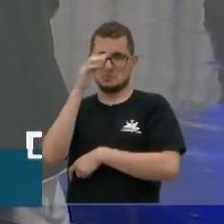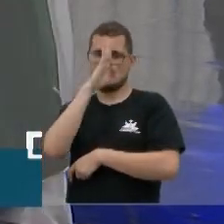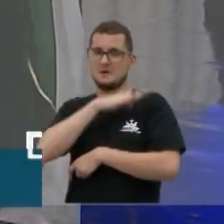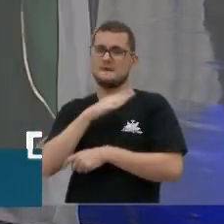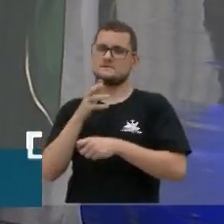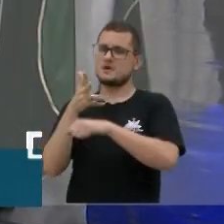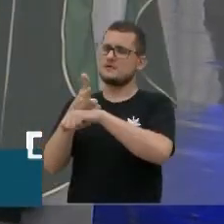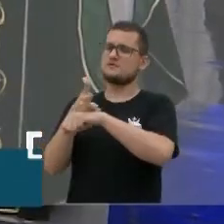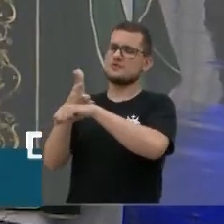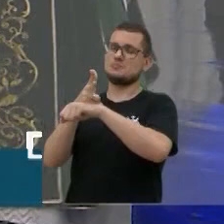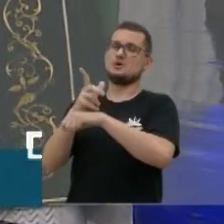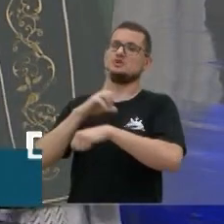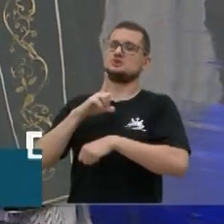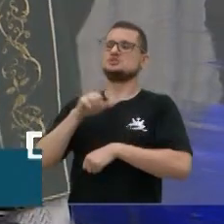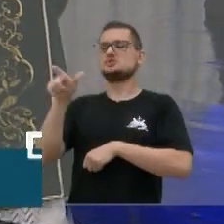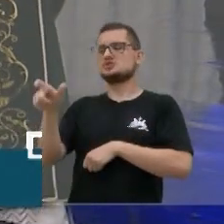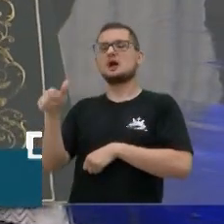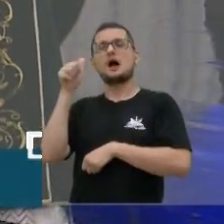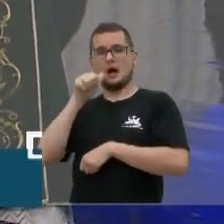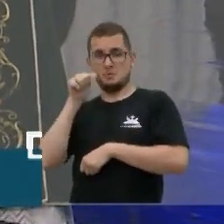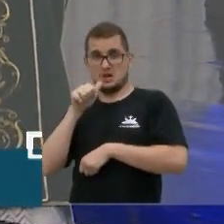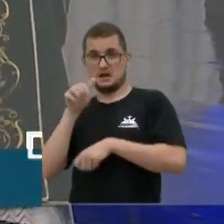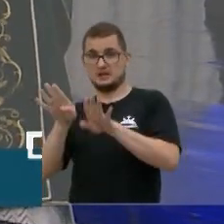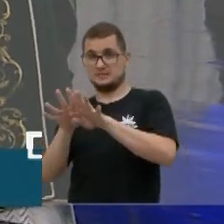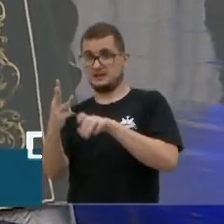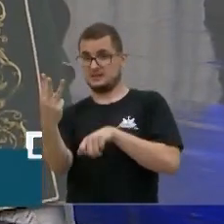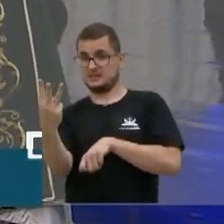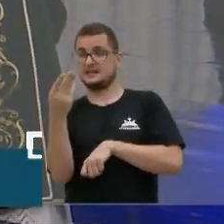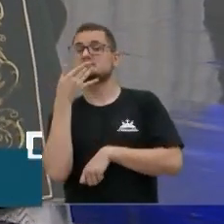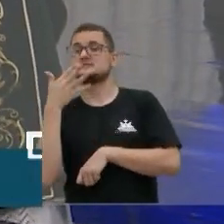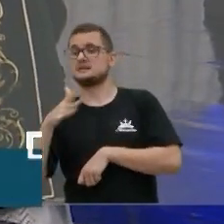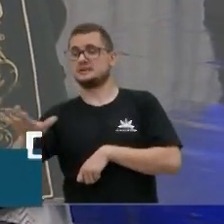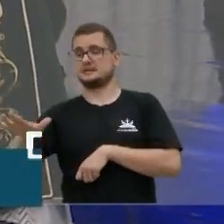e filmou, estava a mulher, 3 crianças.